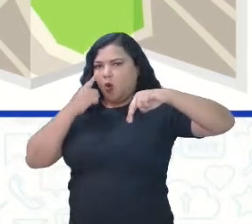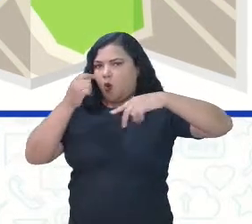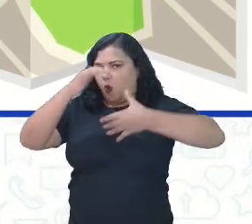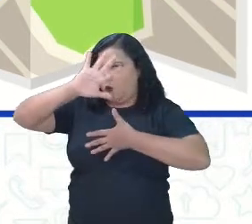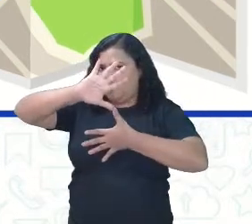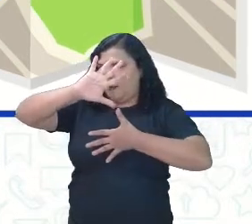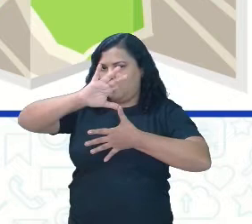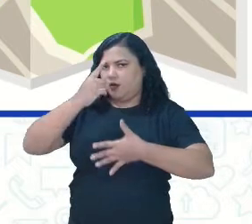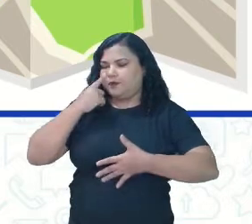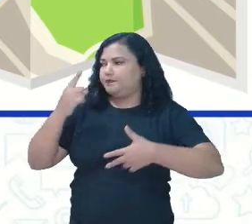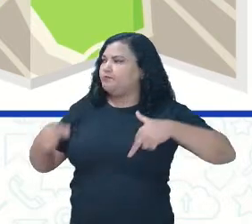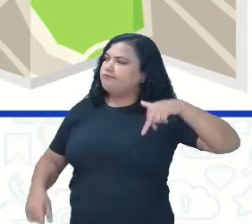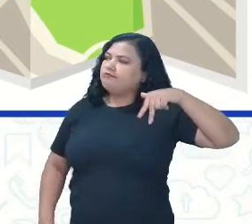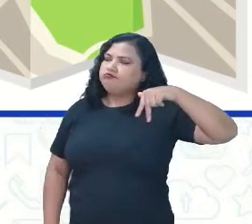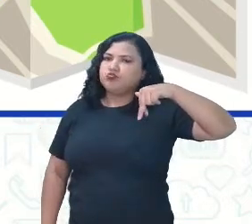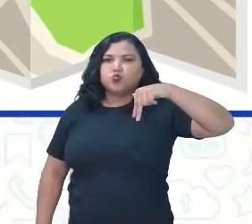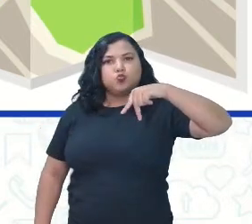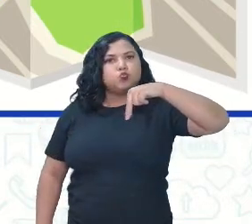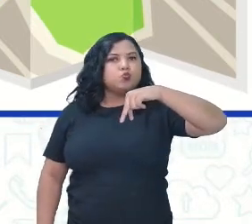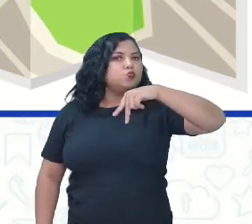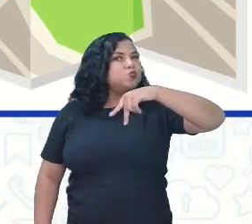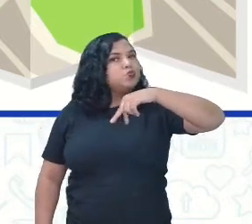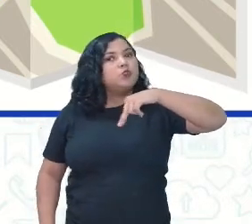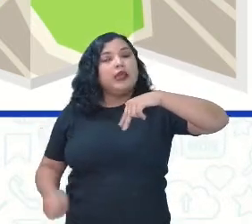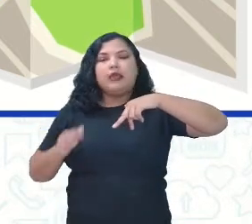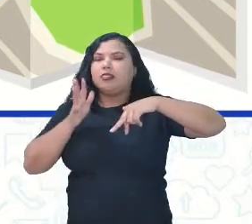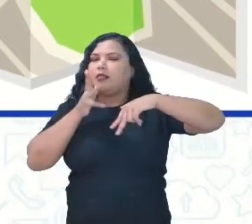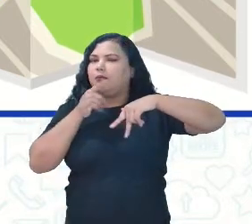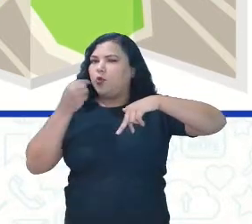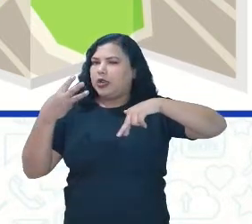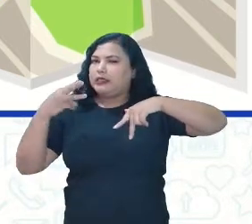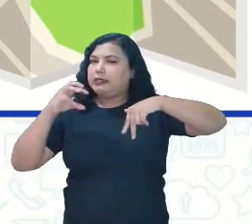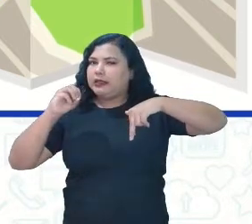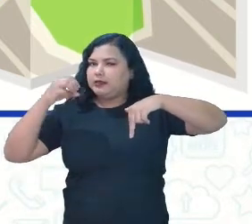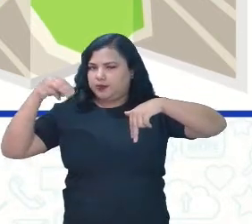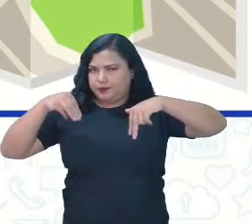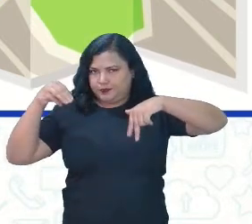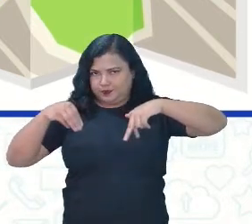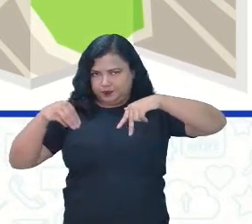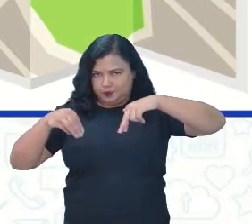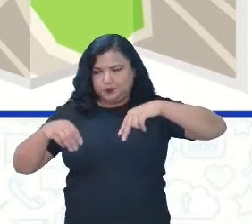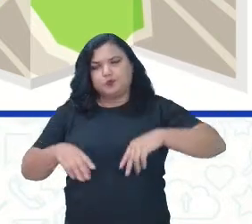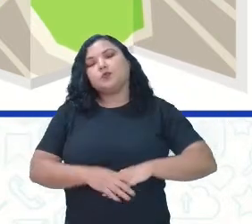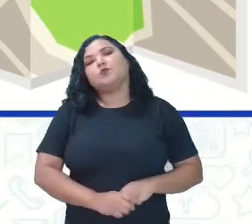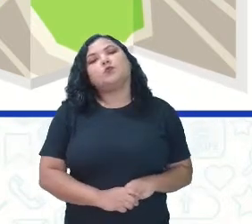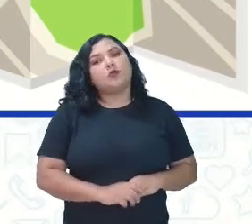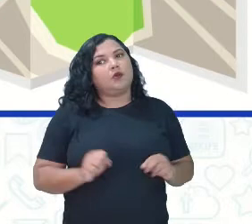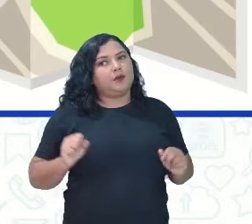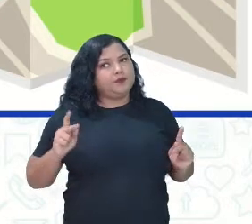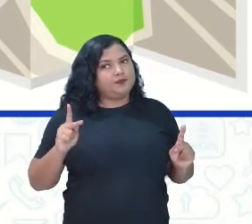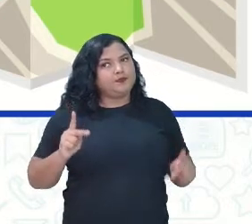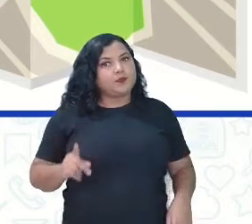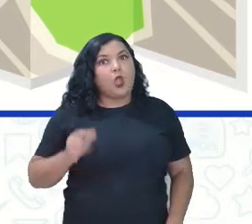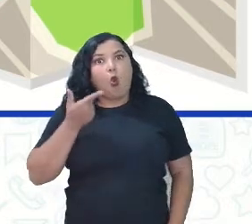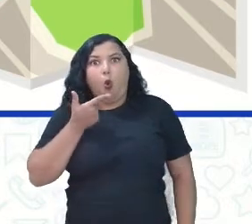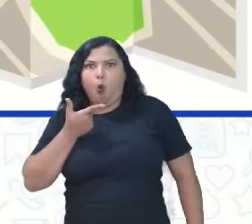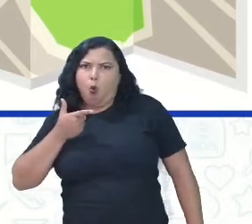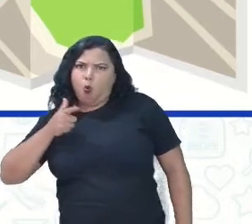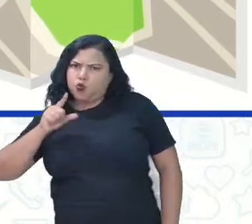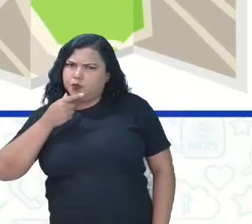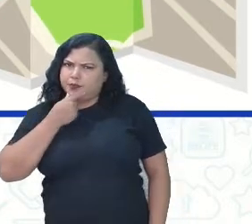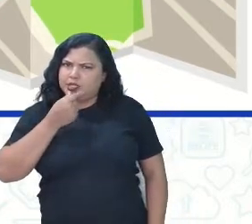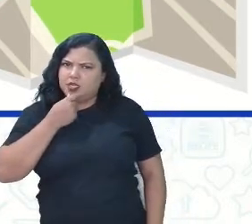ele está caminhando e ele gasta 30 minutos para percorrer essa determinada distância, certo? Um